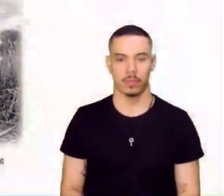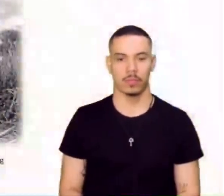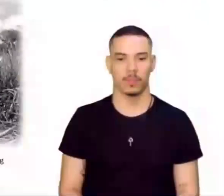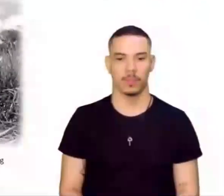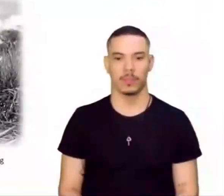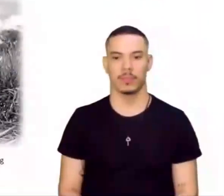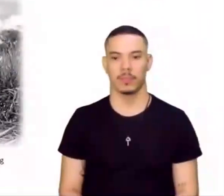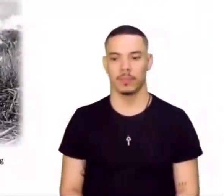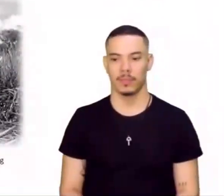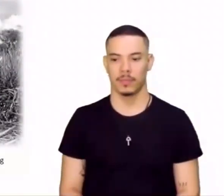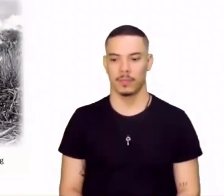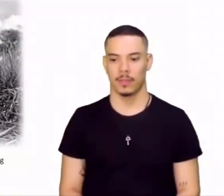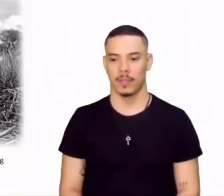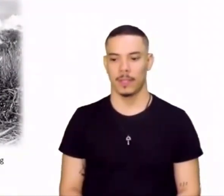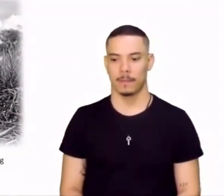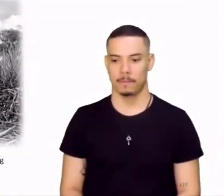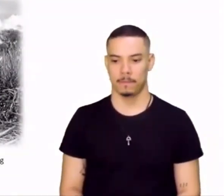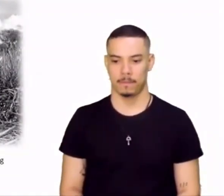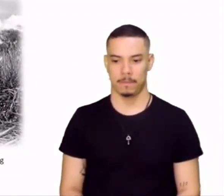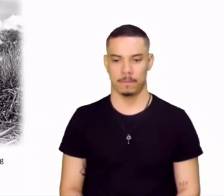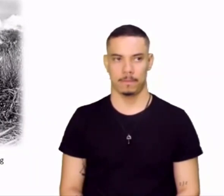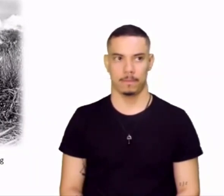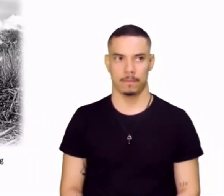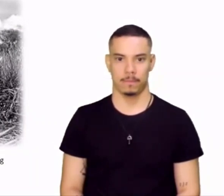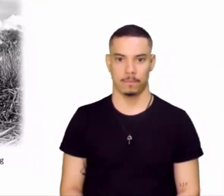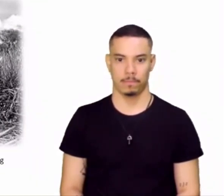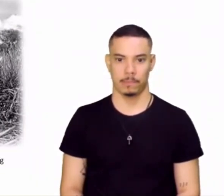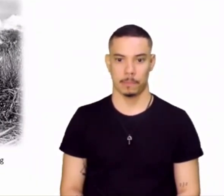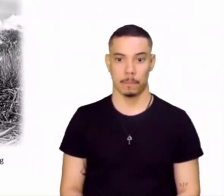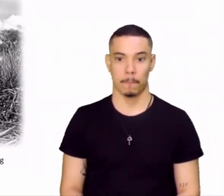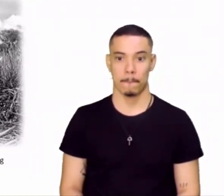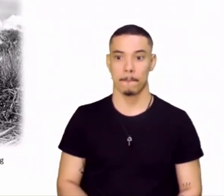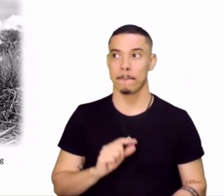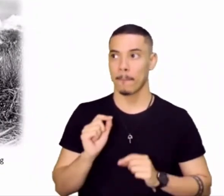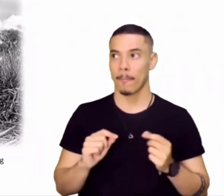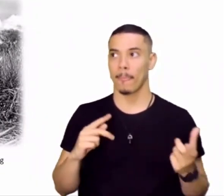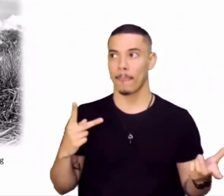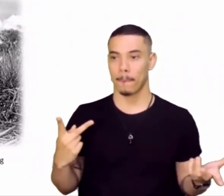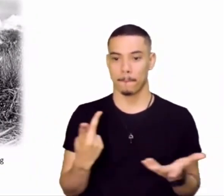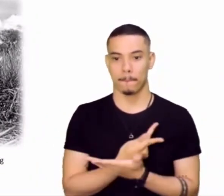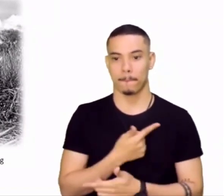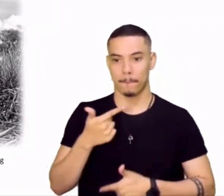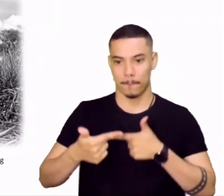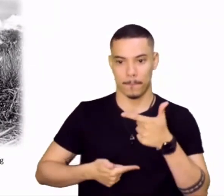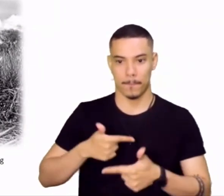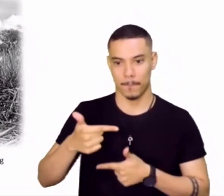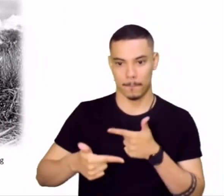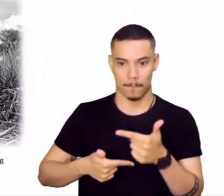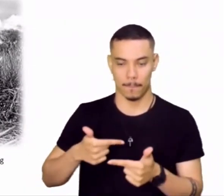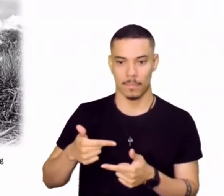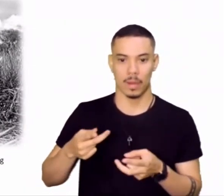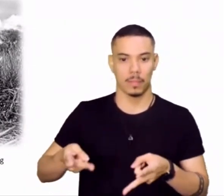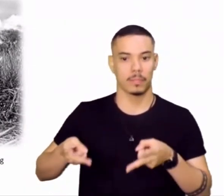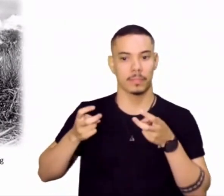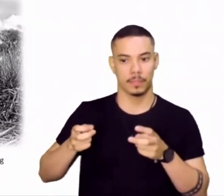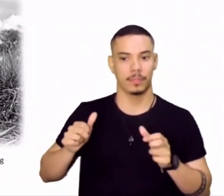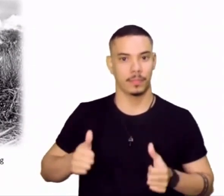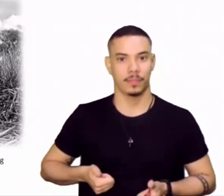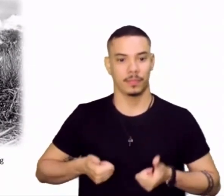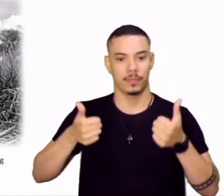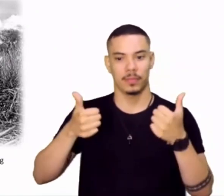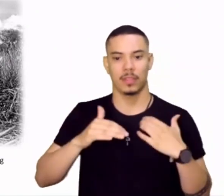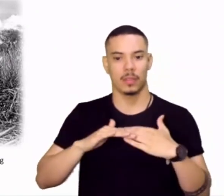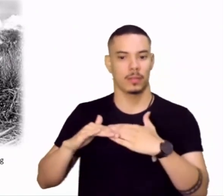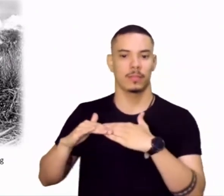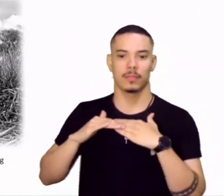Daí. Houve uma divisão internacional do trabalho e da exploração, que ao melhorar a igualdade e a